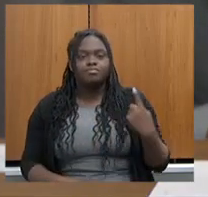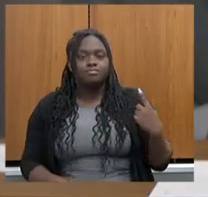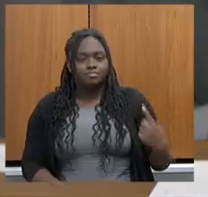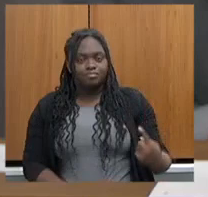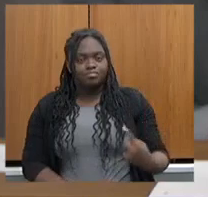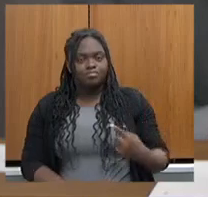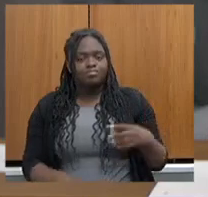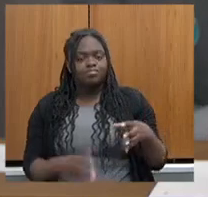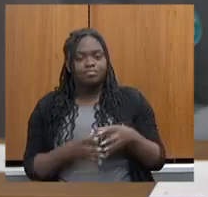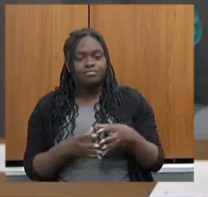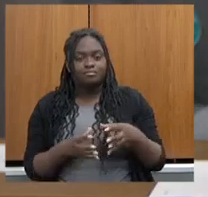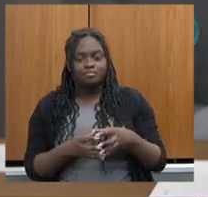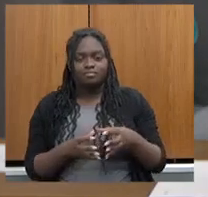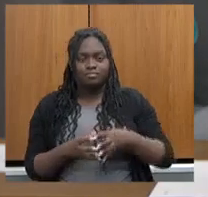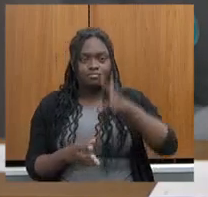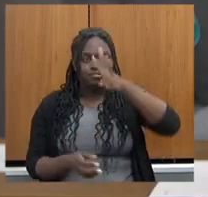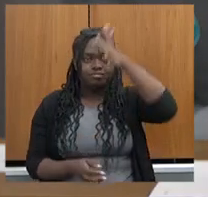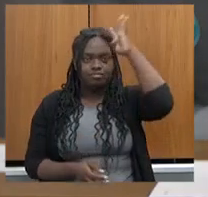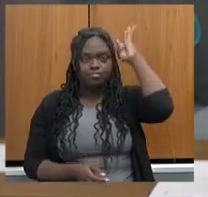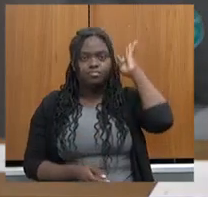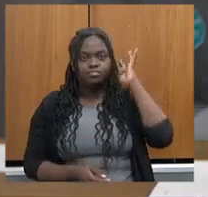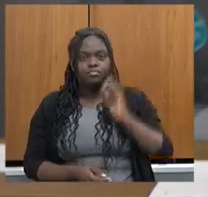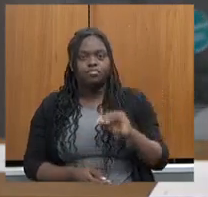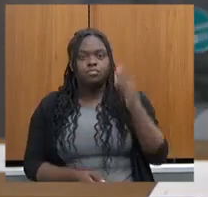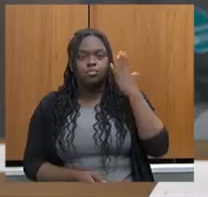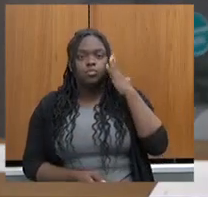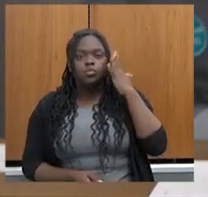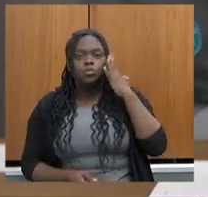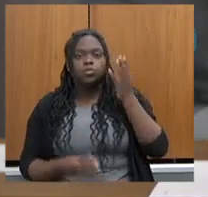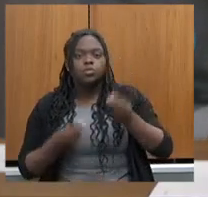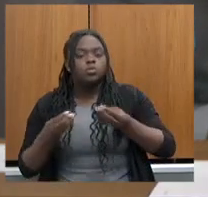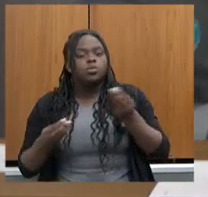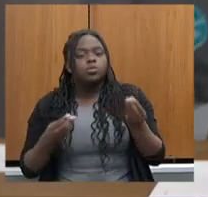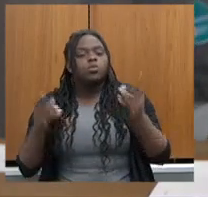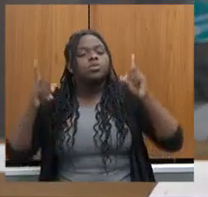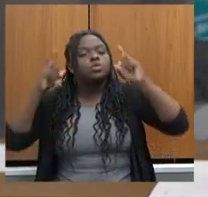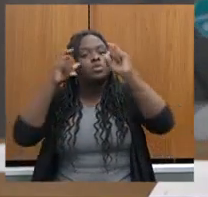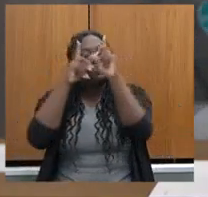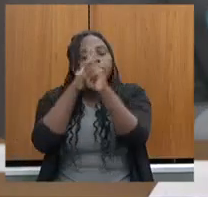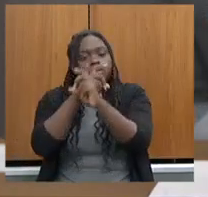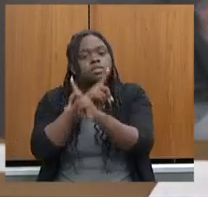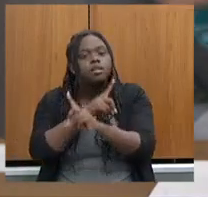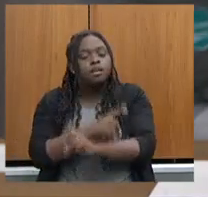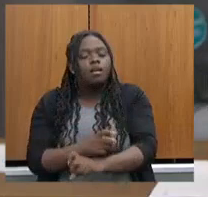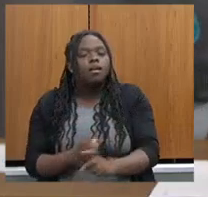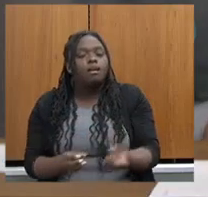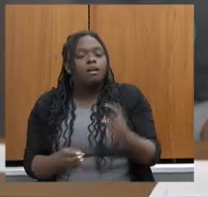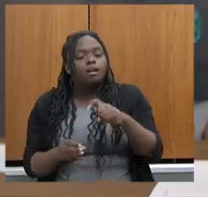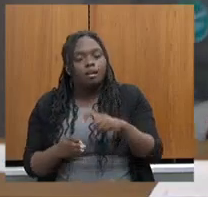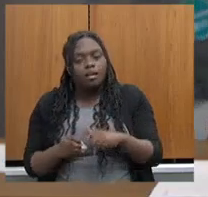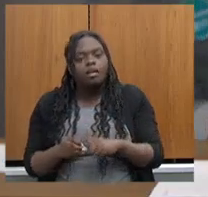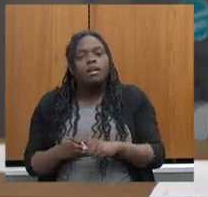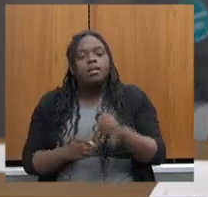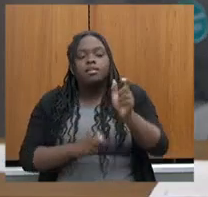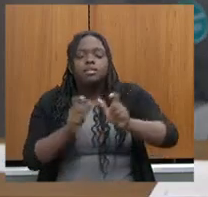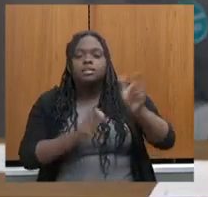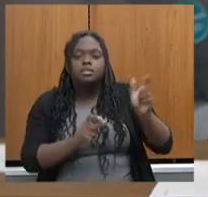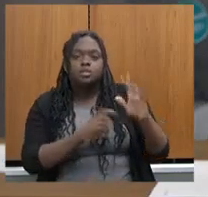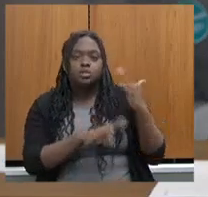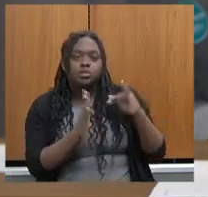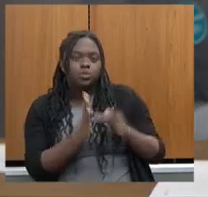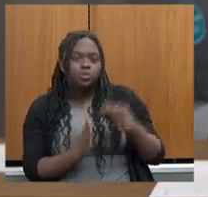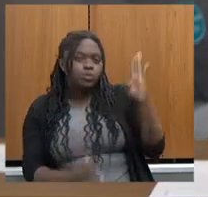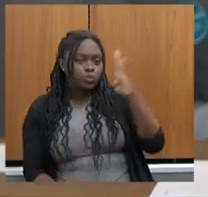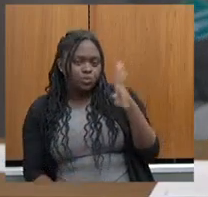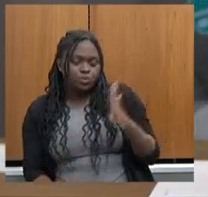Bombeiros Militares eu sei da dificuldade que é a recomposição de efetivo em todo o